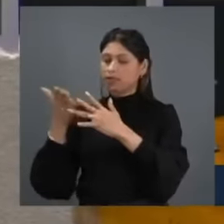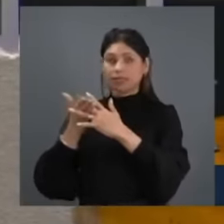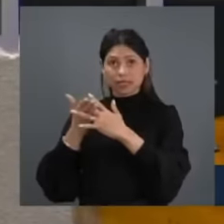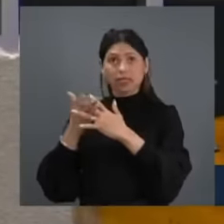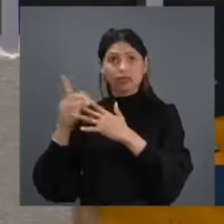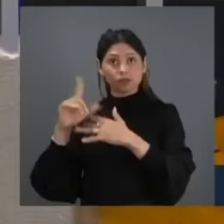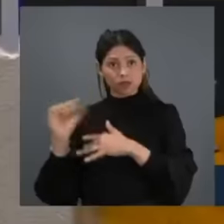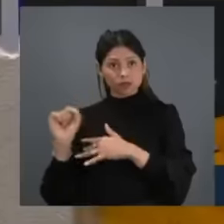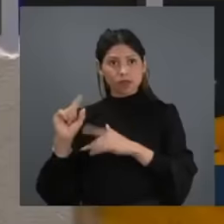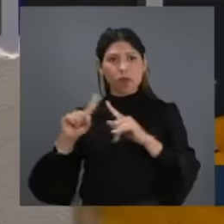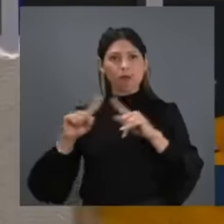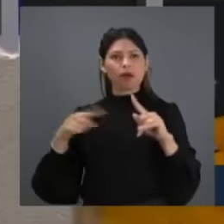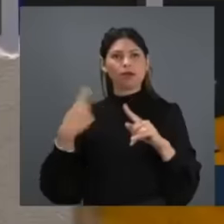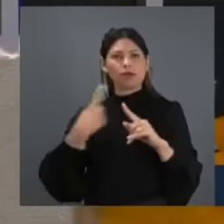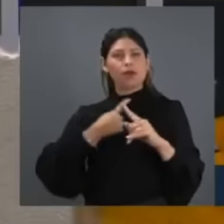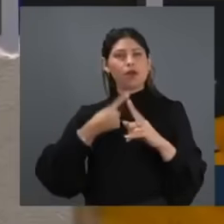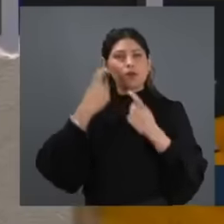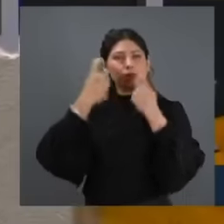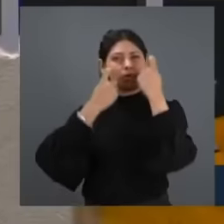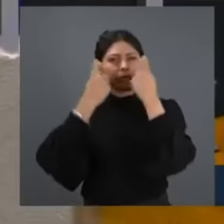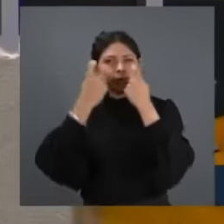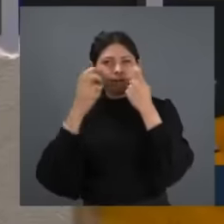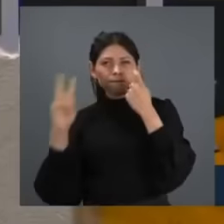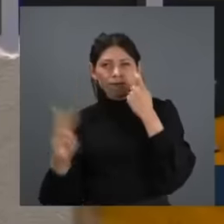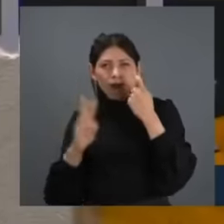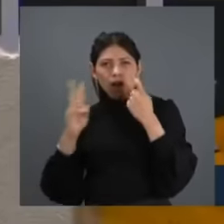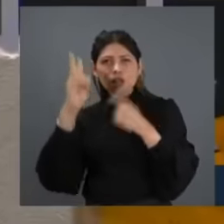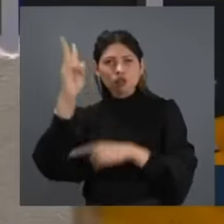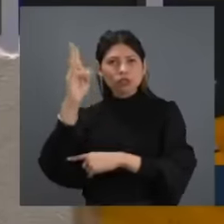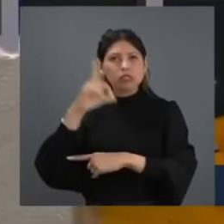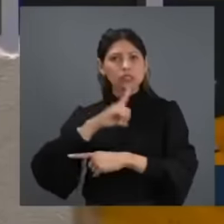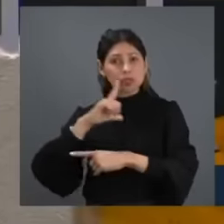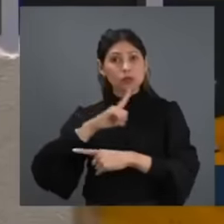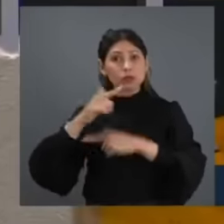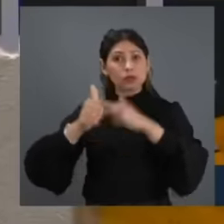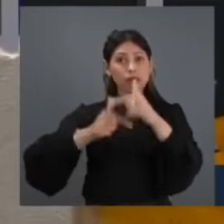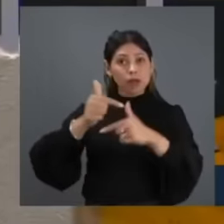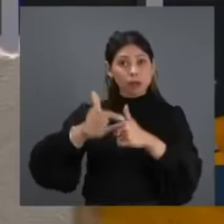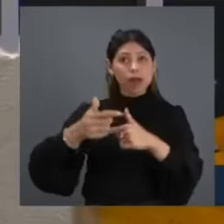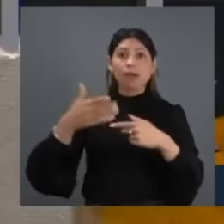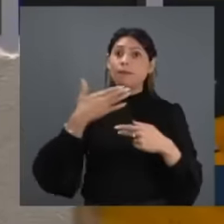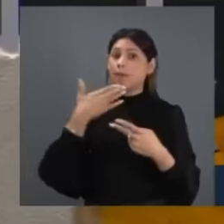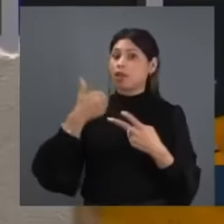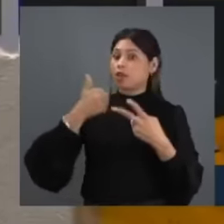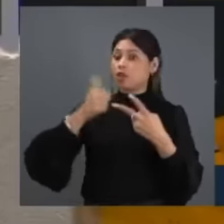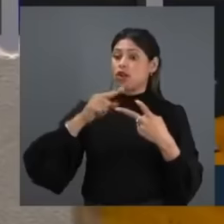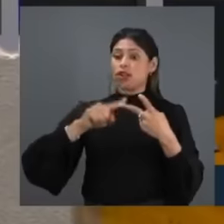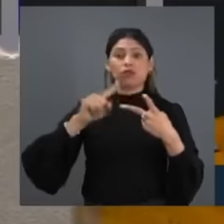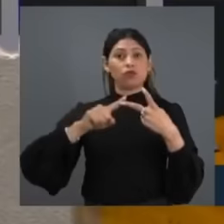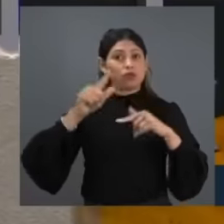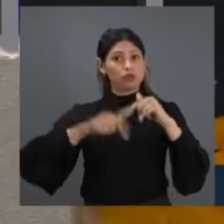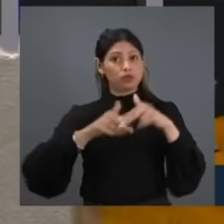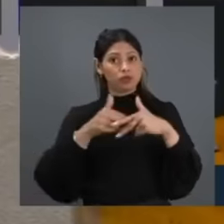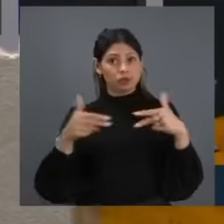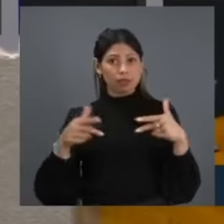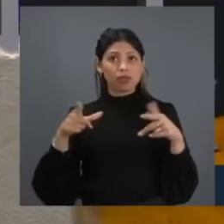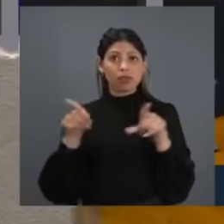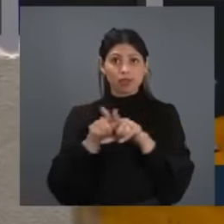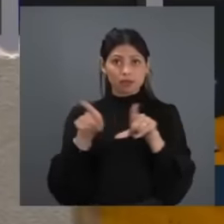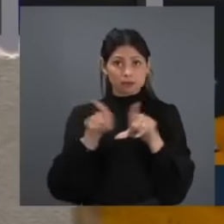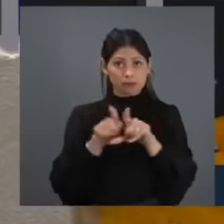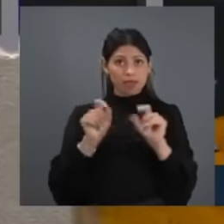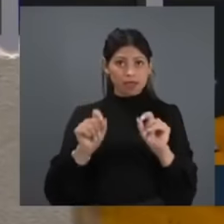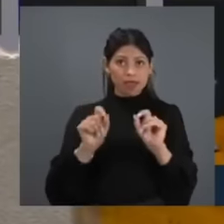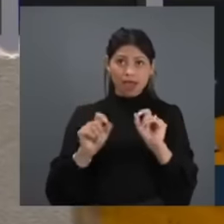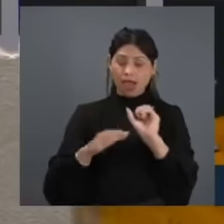estamos preocupados em garantir a valorização da carreira policial, a modernização dos nossos instrumentos de investigação, a